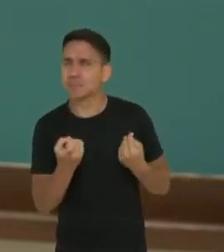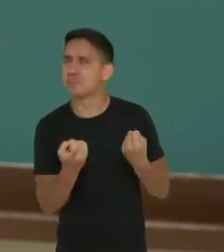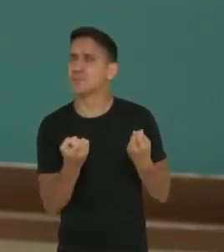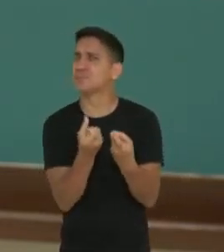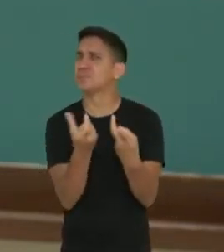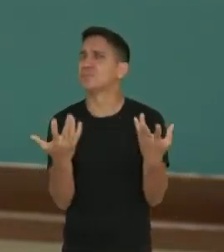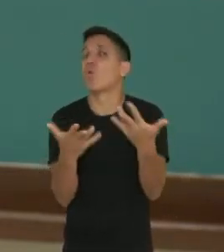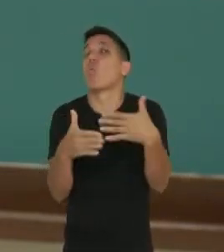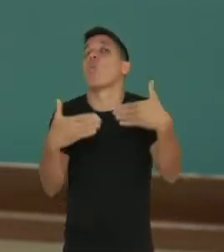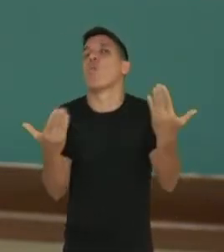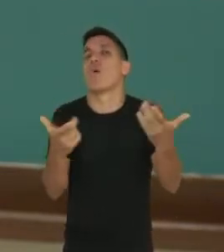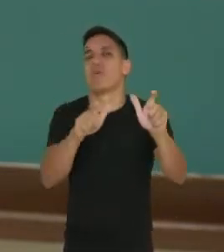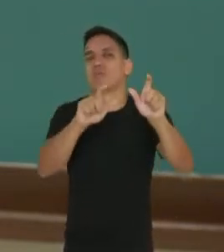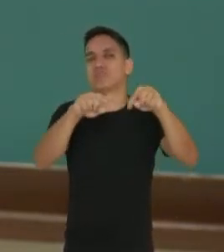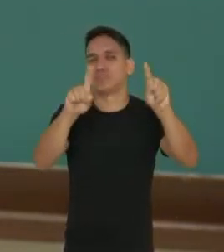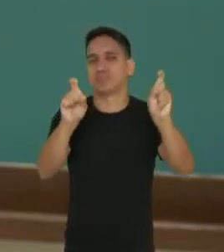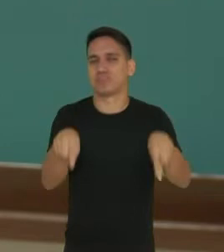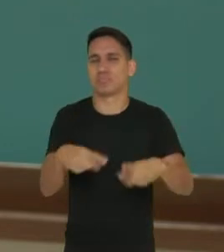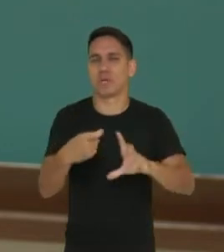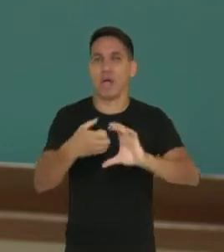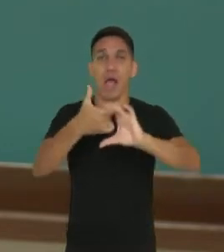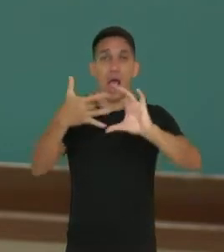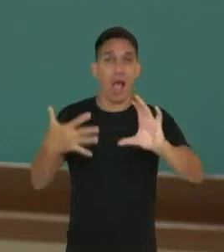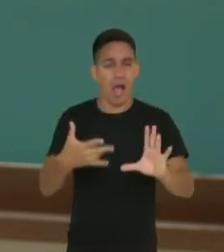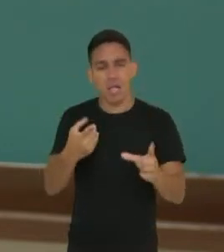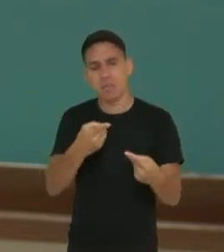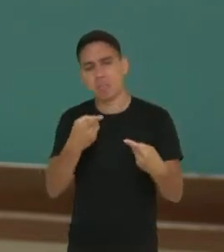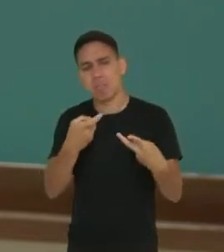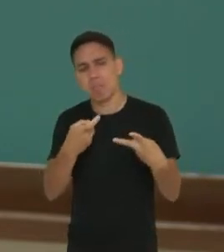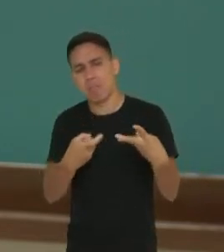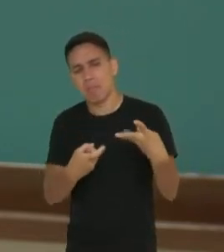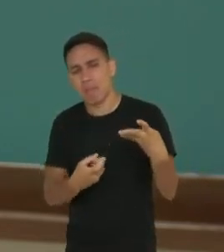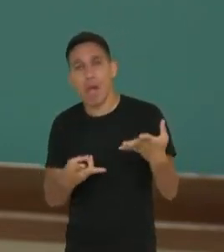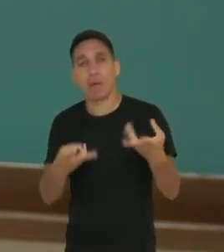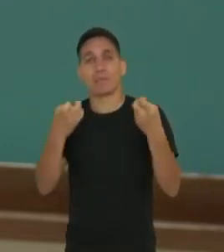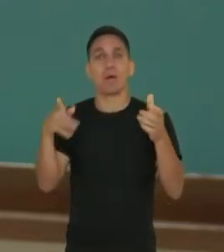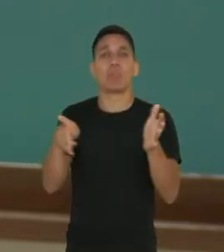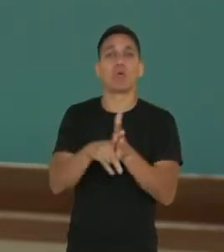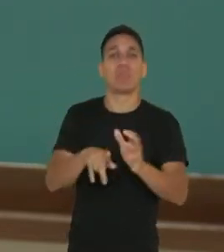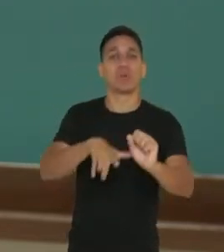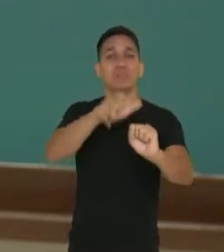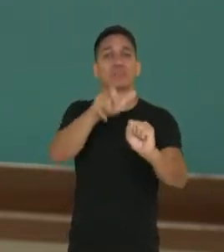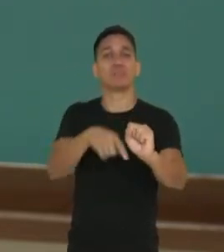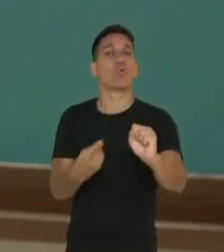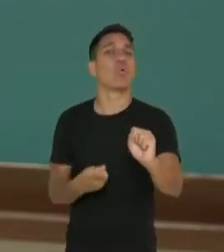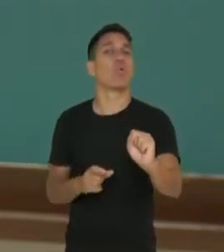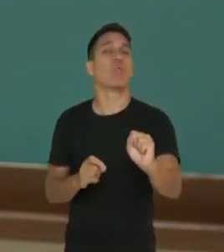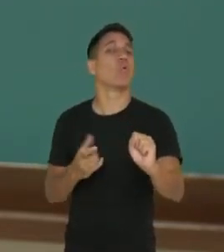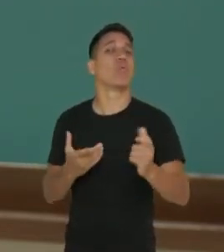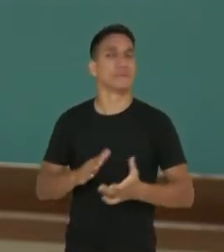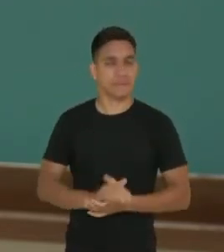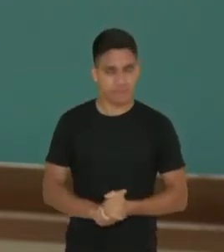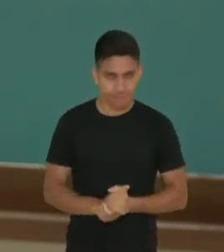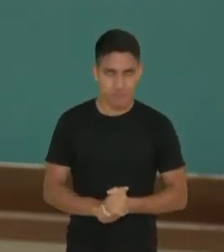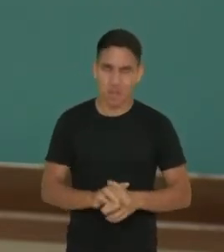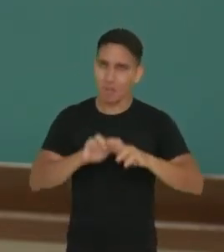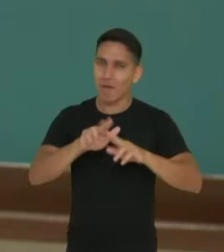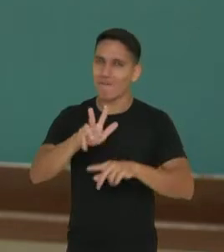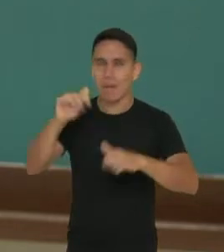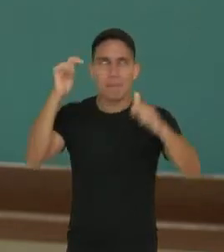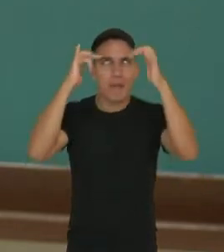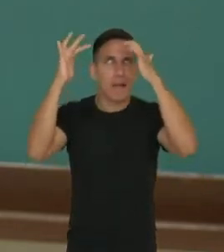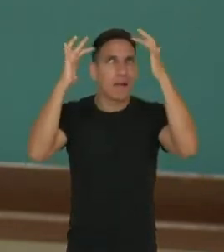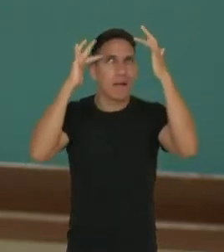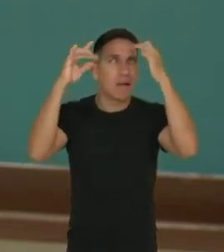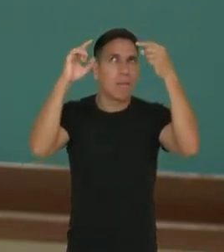Né? Quais as características que nós podemos imaginar a esse personagem, né? Então vai pensando, vai